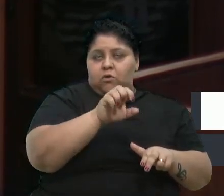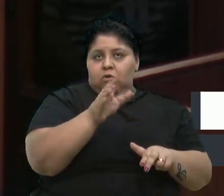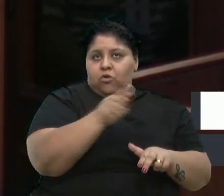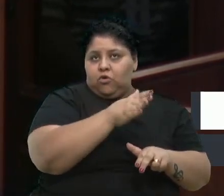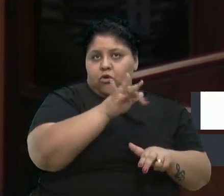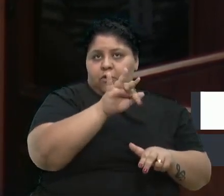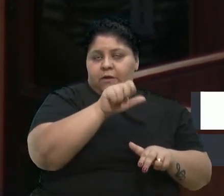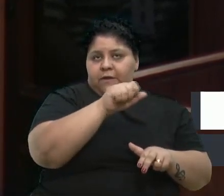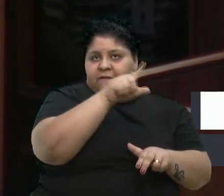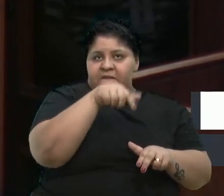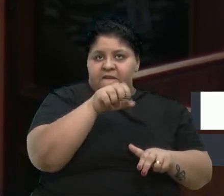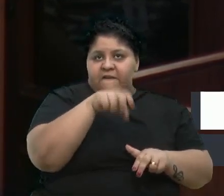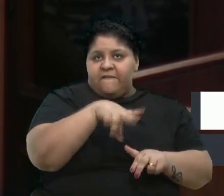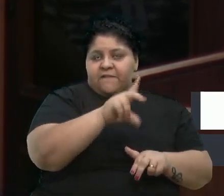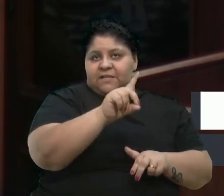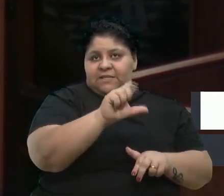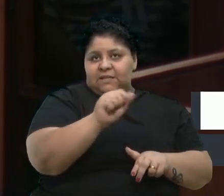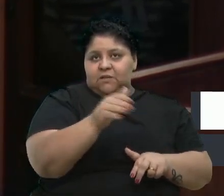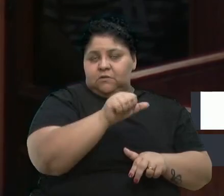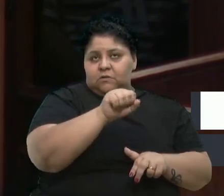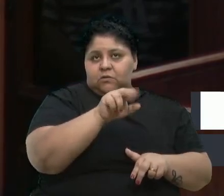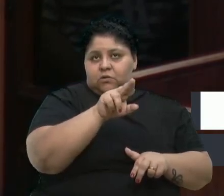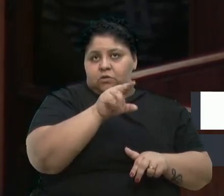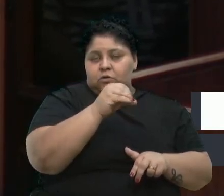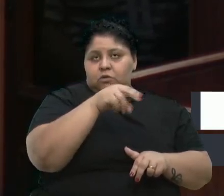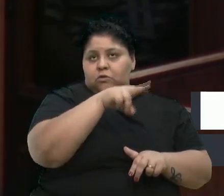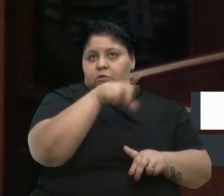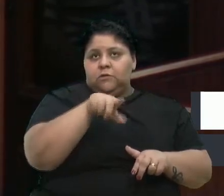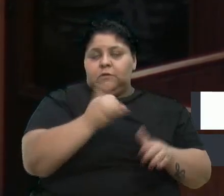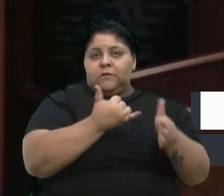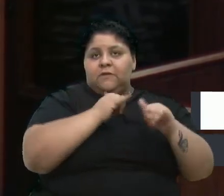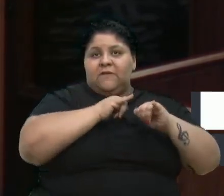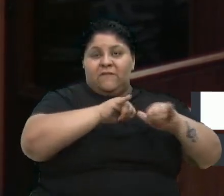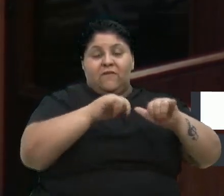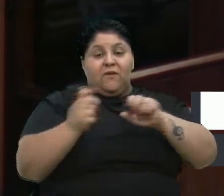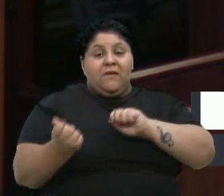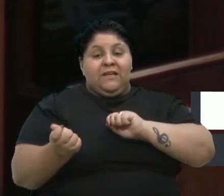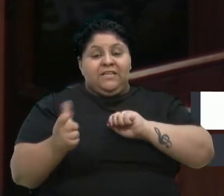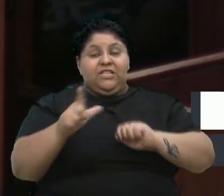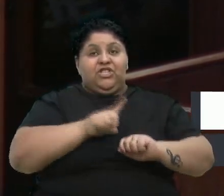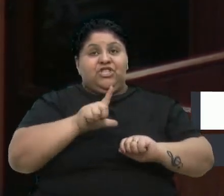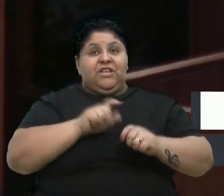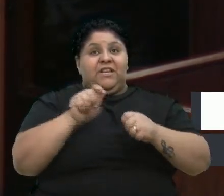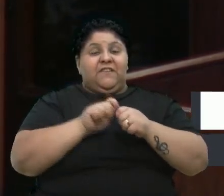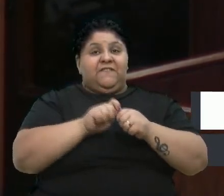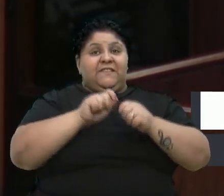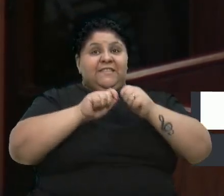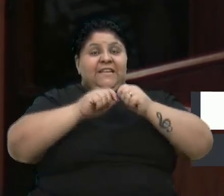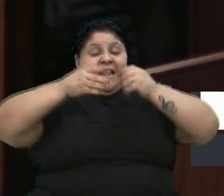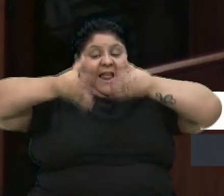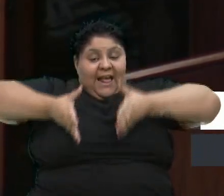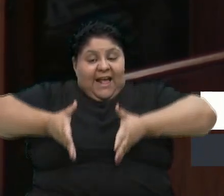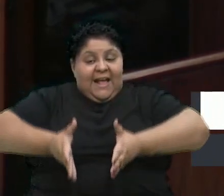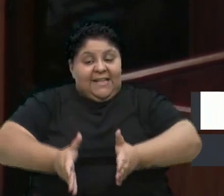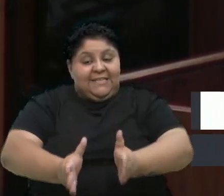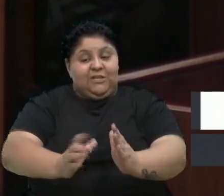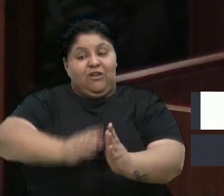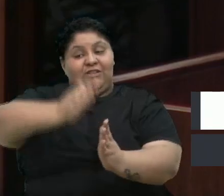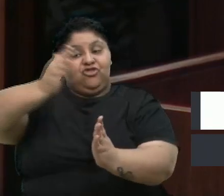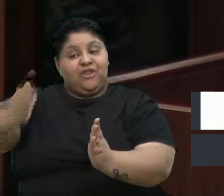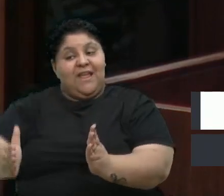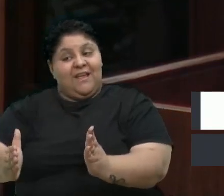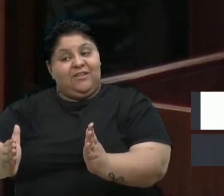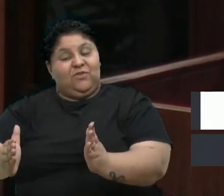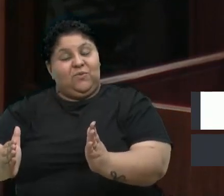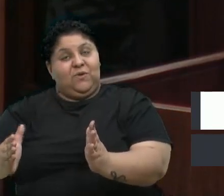empreiteira que ela deveria fazer a canalização pelo lado direito da estrada, porque o lado esquerdo